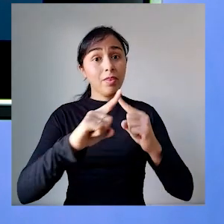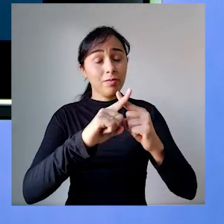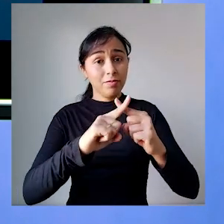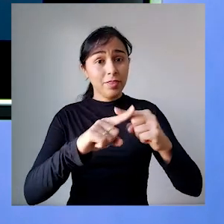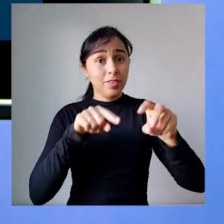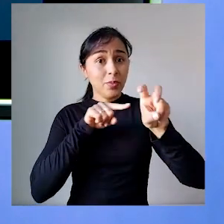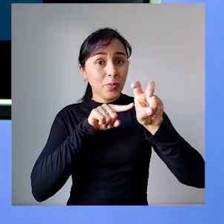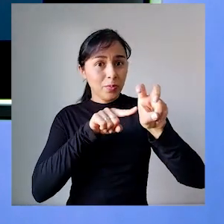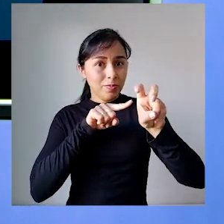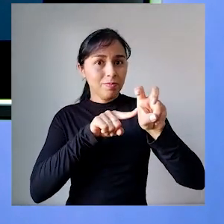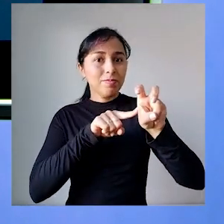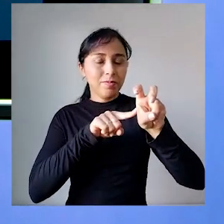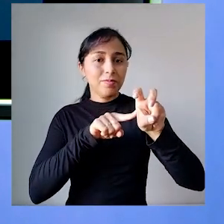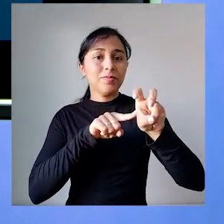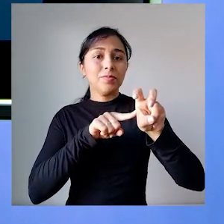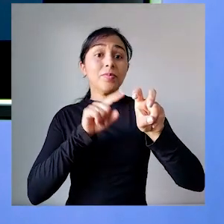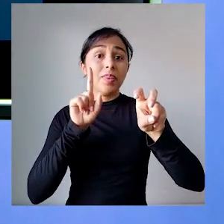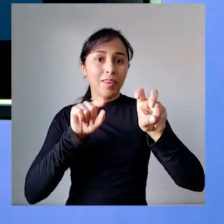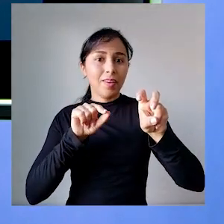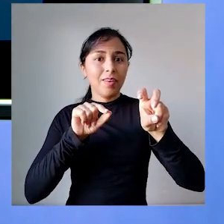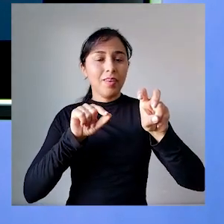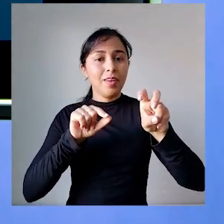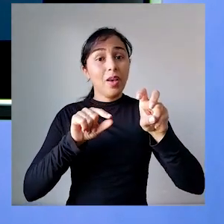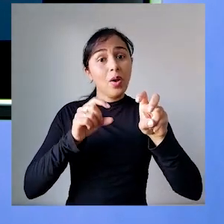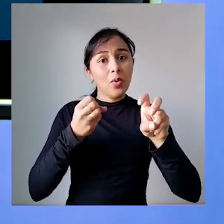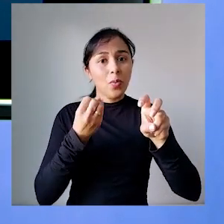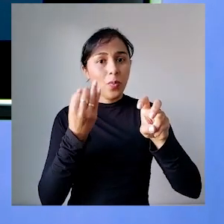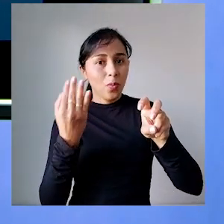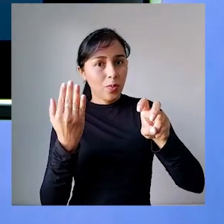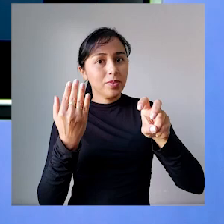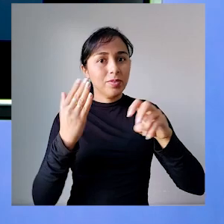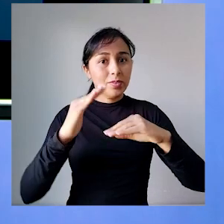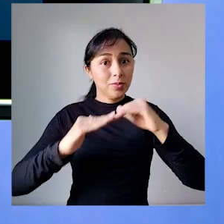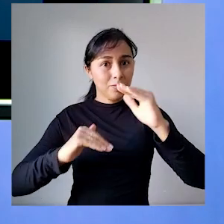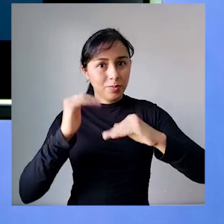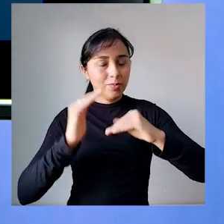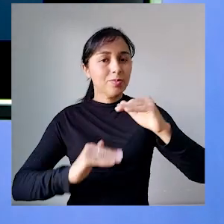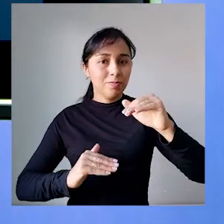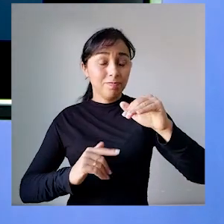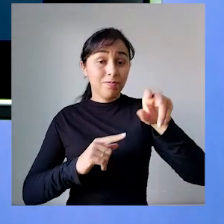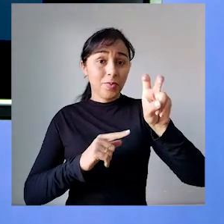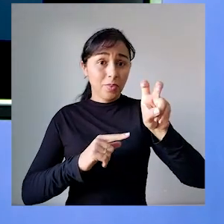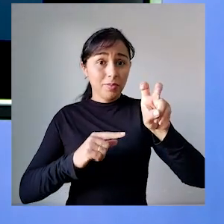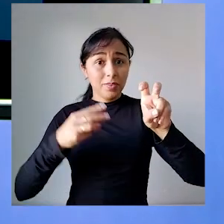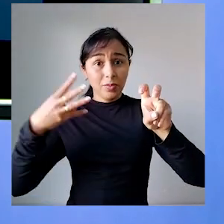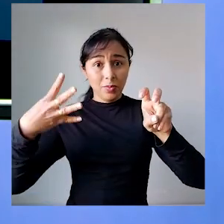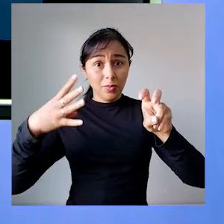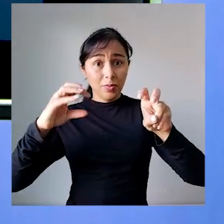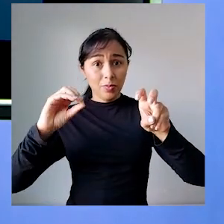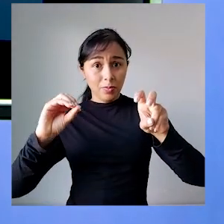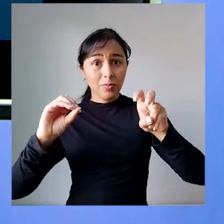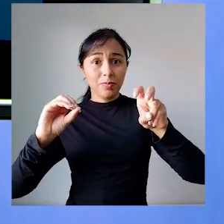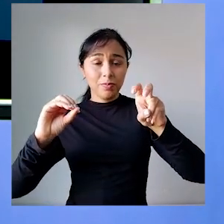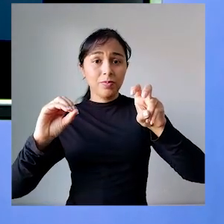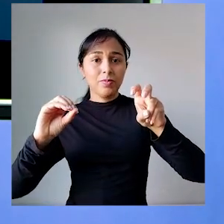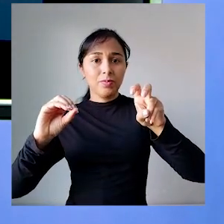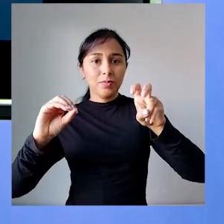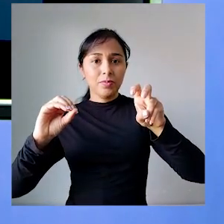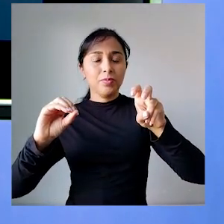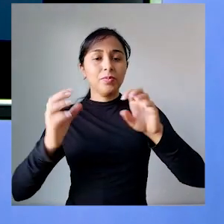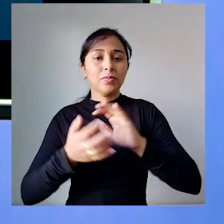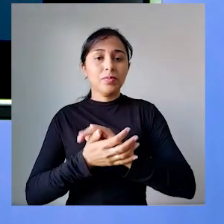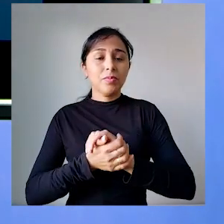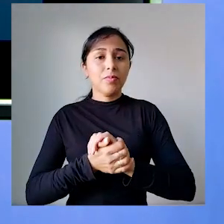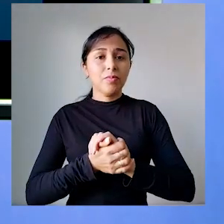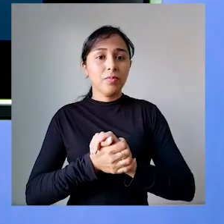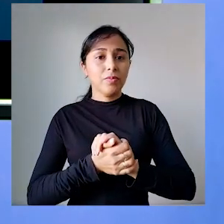ficar em cima. Aqui a gente colocou o 5, mas por quê? Porque aqui a gente tem que ter a ideia das grandezas. Pensa só comigo, se com